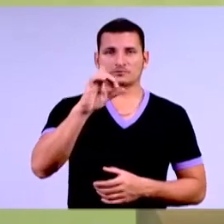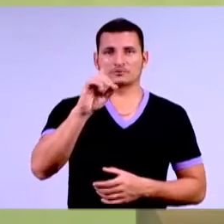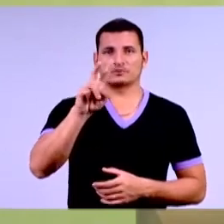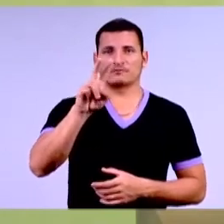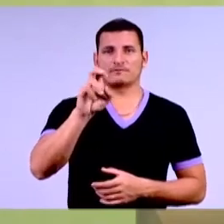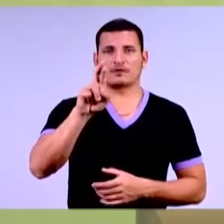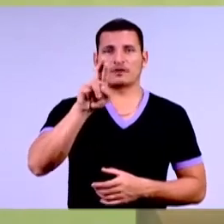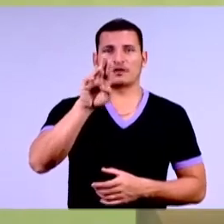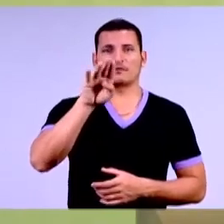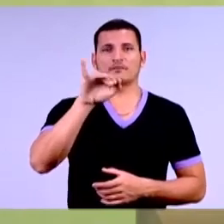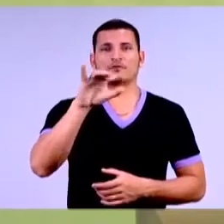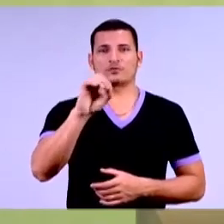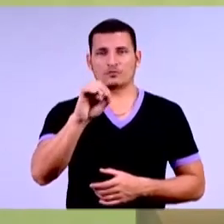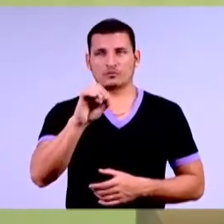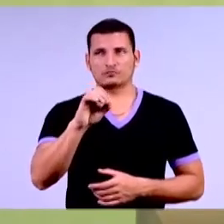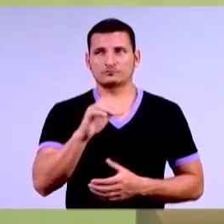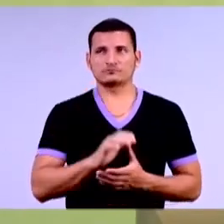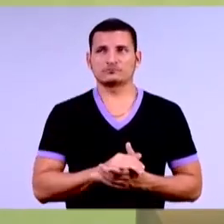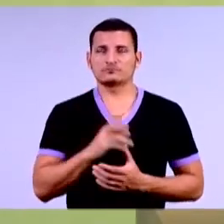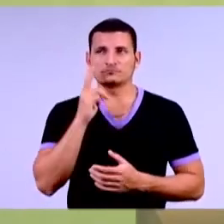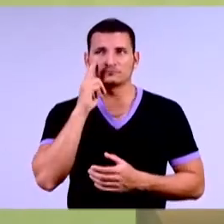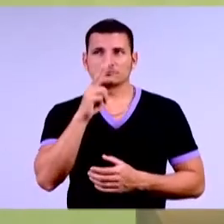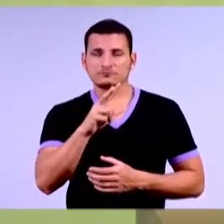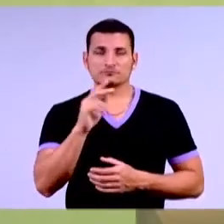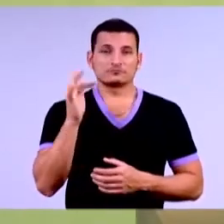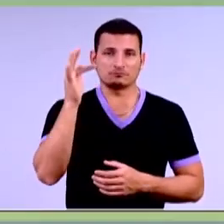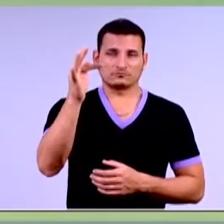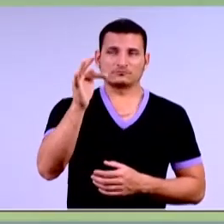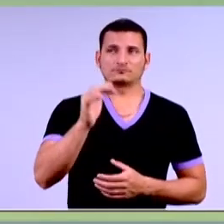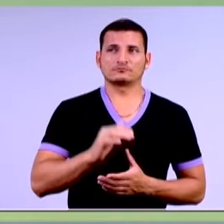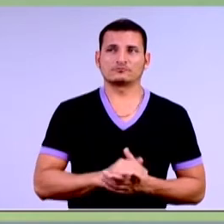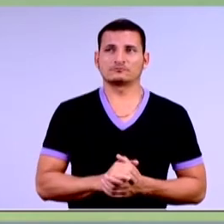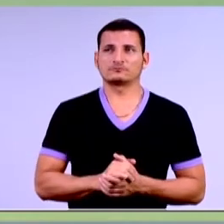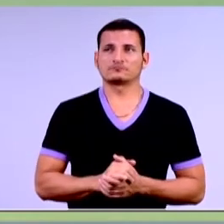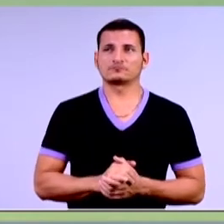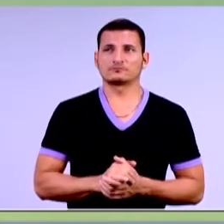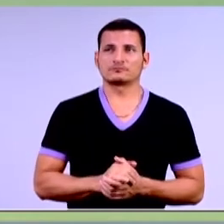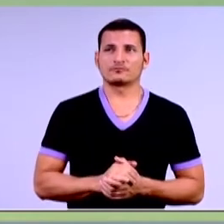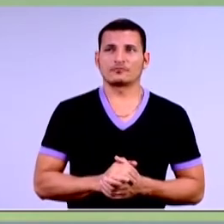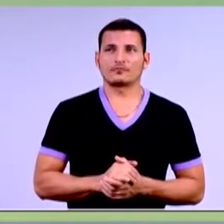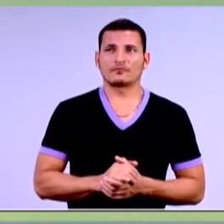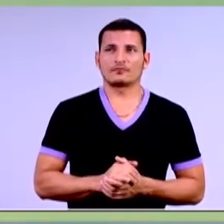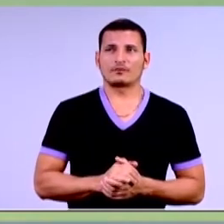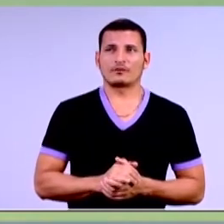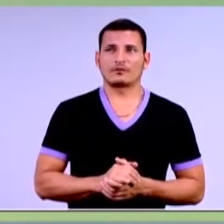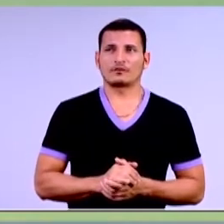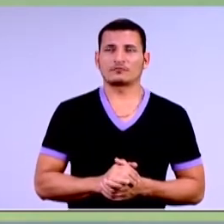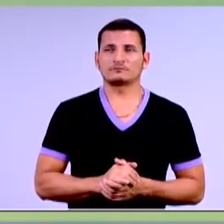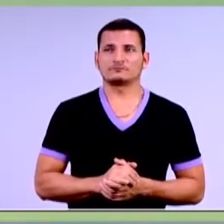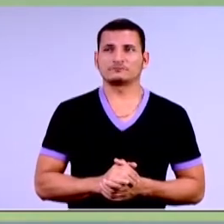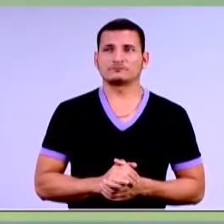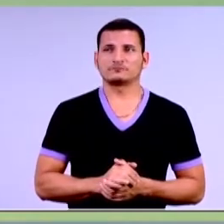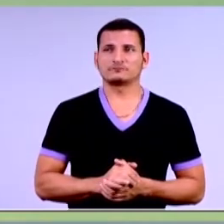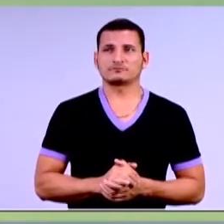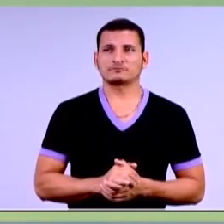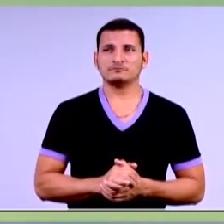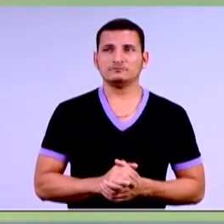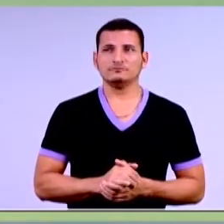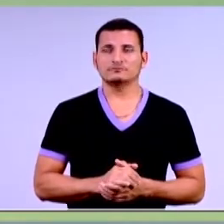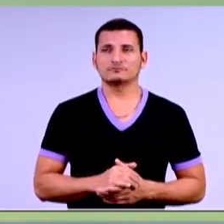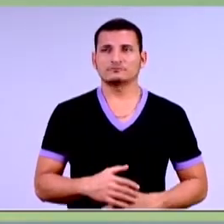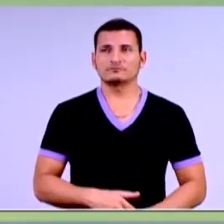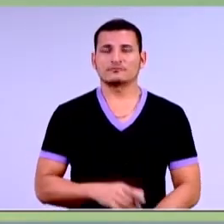vamos com julgá los e vamos identificá los timol é bom que vocês até aí ficam repetindo